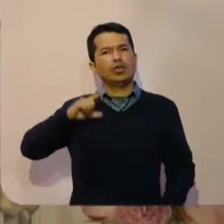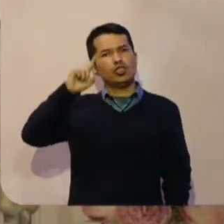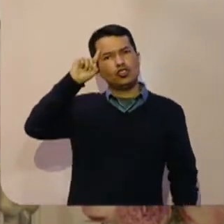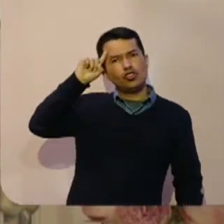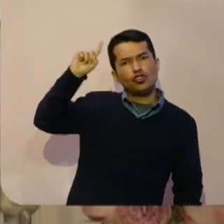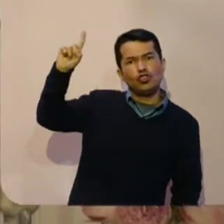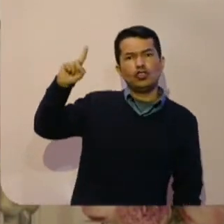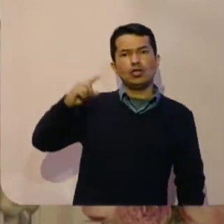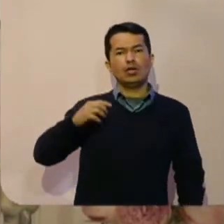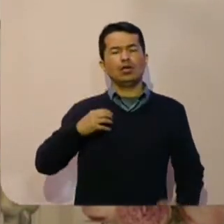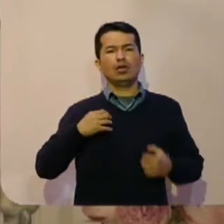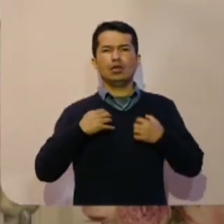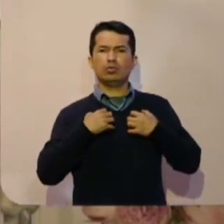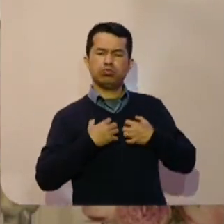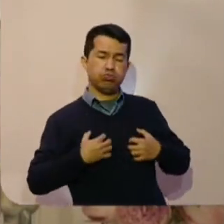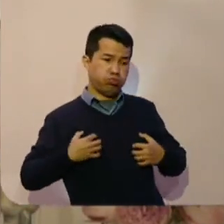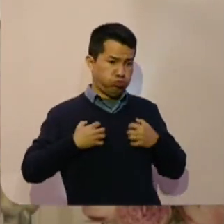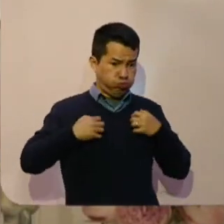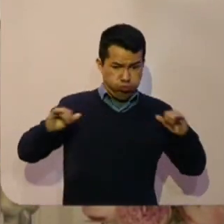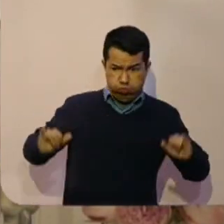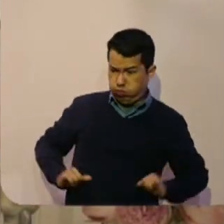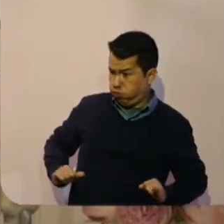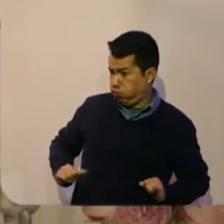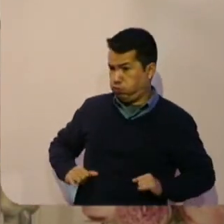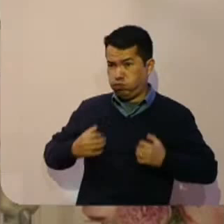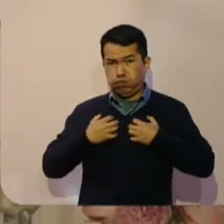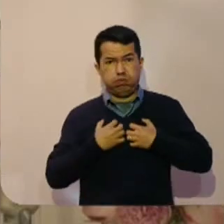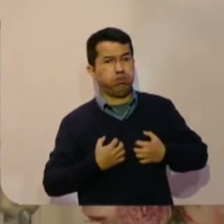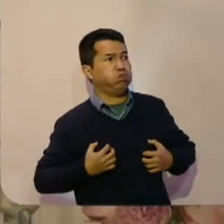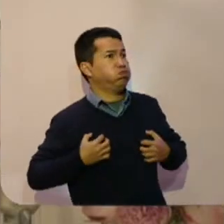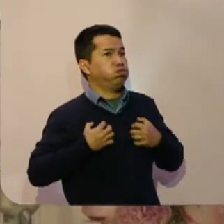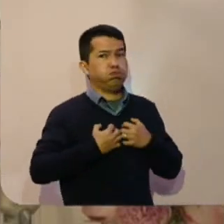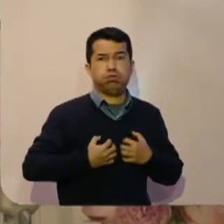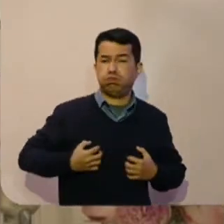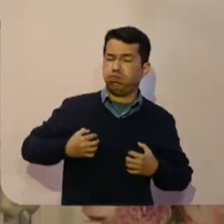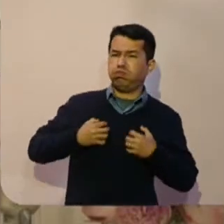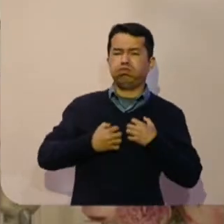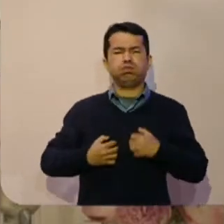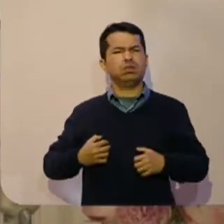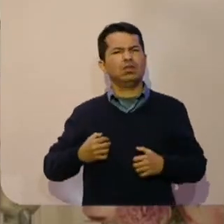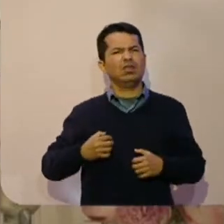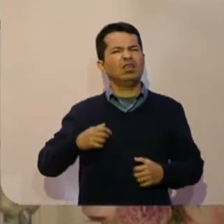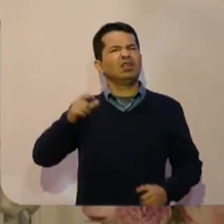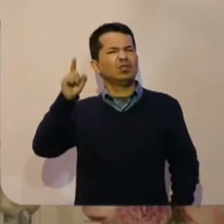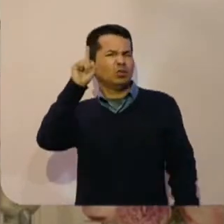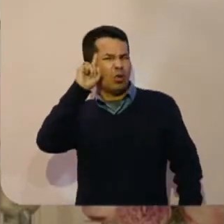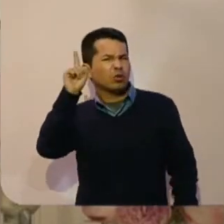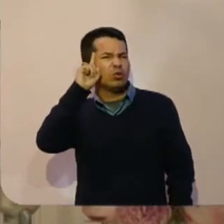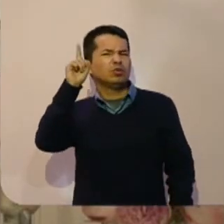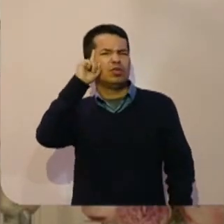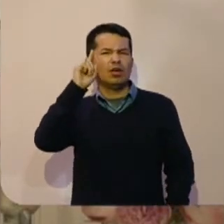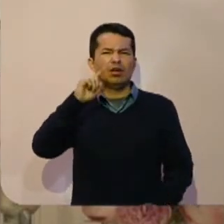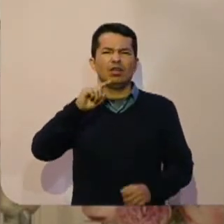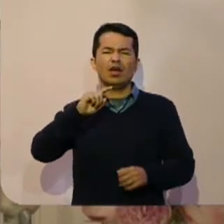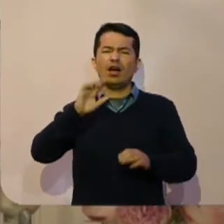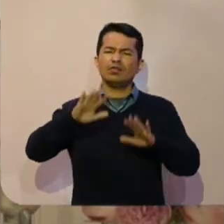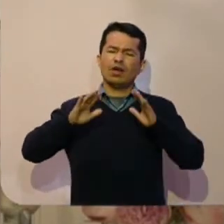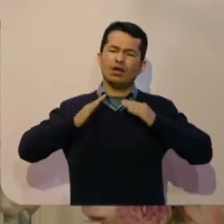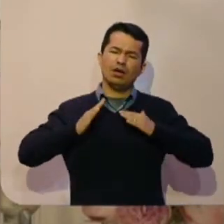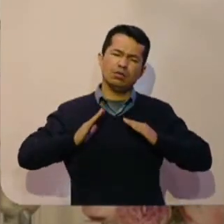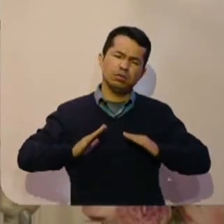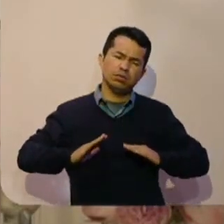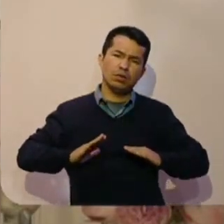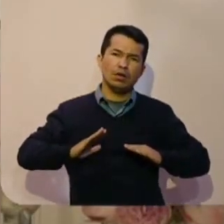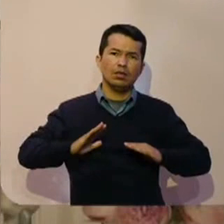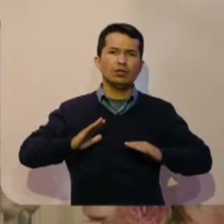dias. Dias de sofrimento me confrontam. Uma angústia que vai e volta, que vai e volta. Aquilo está sempre lá incomodando